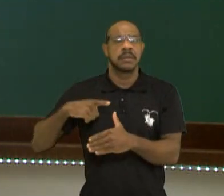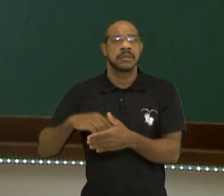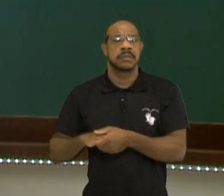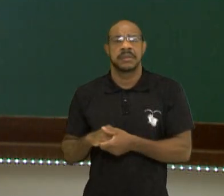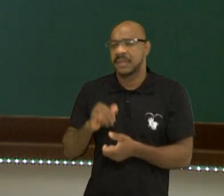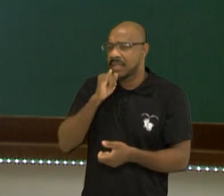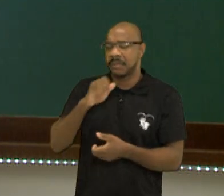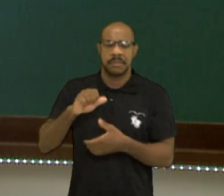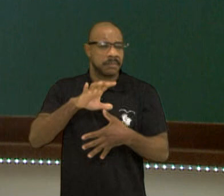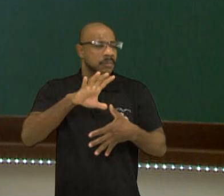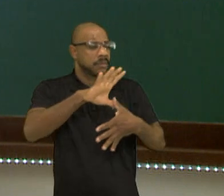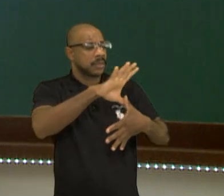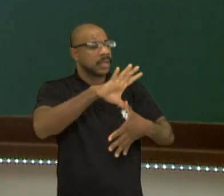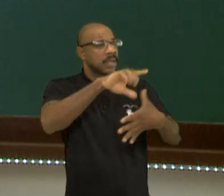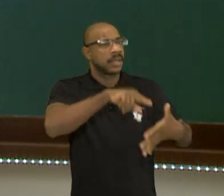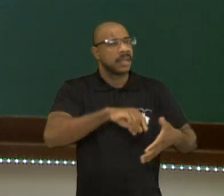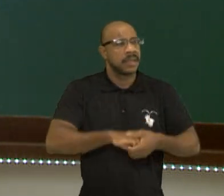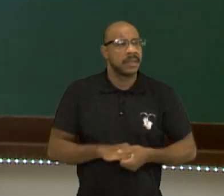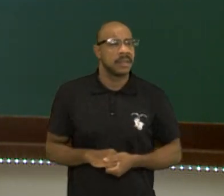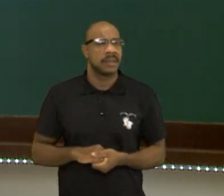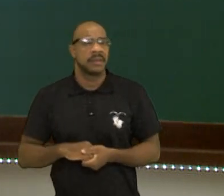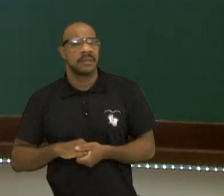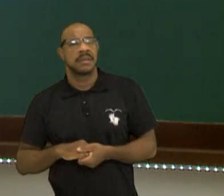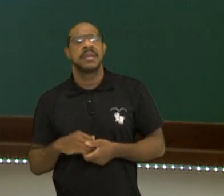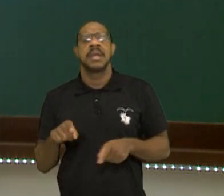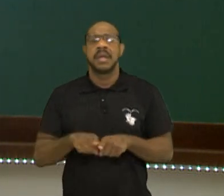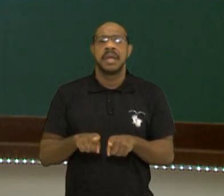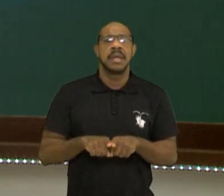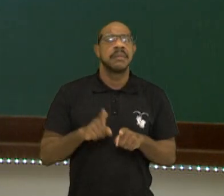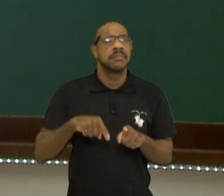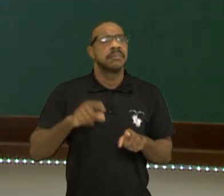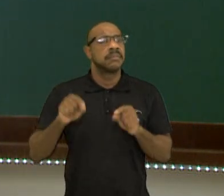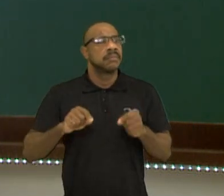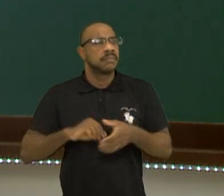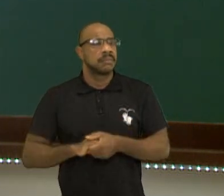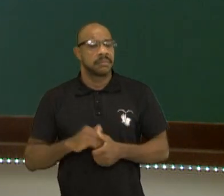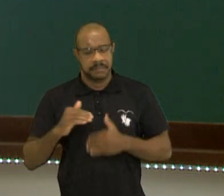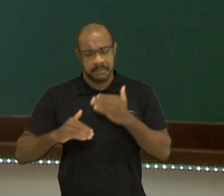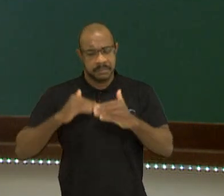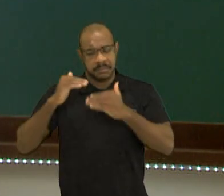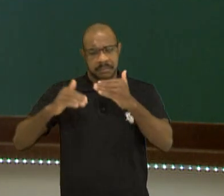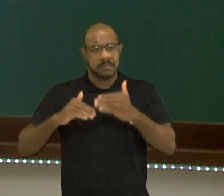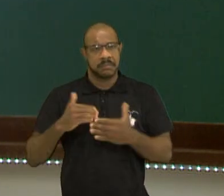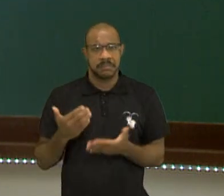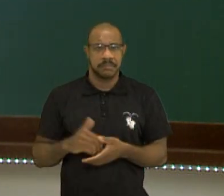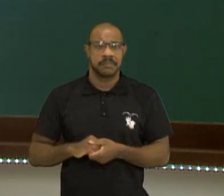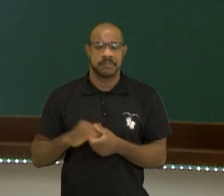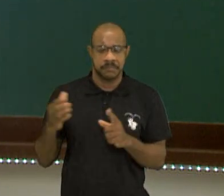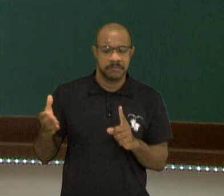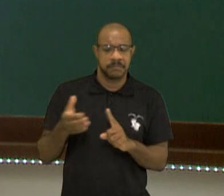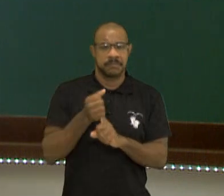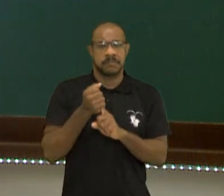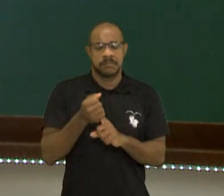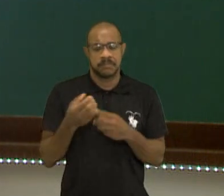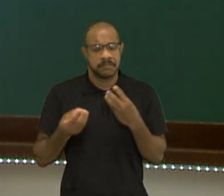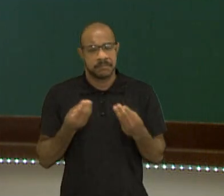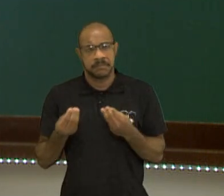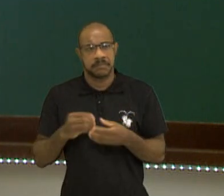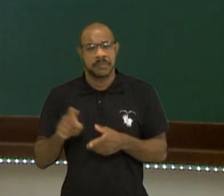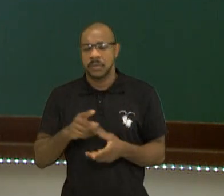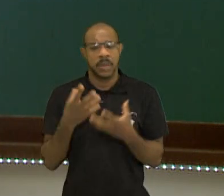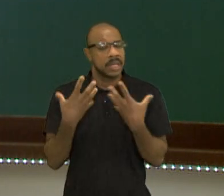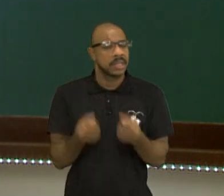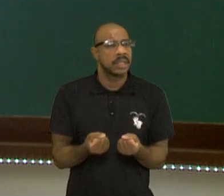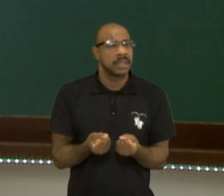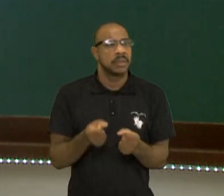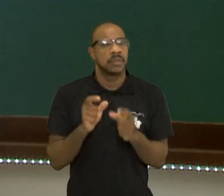Américas, todo o continente americano ele veio desse processo imperialista de dominação, de não aceitação,